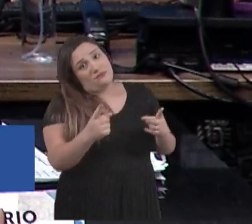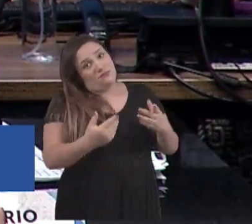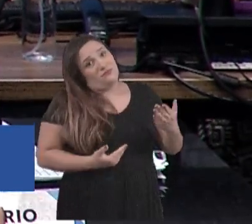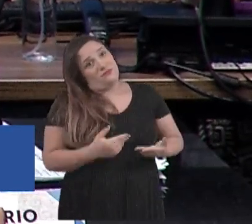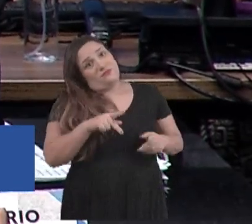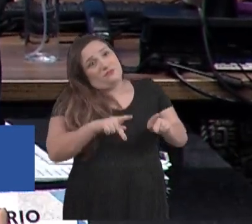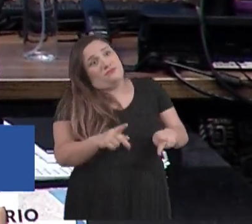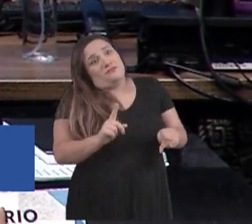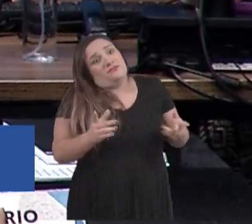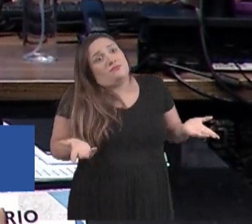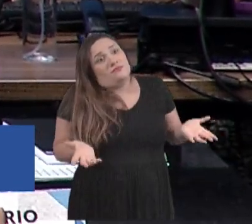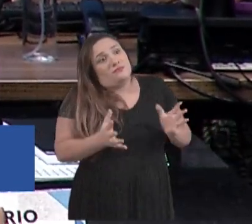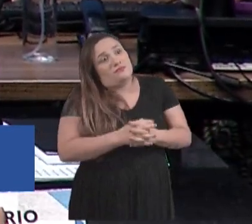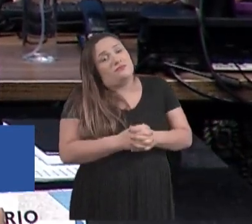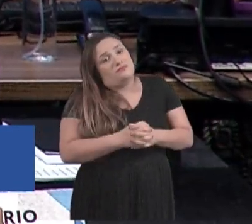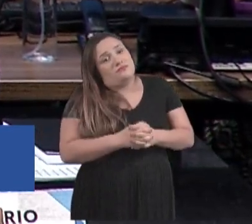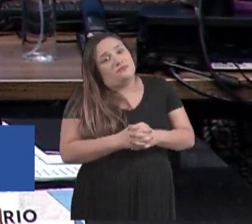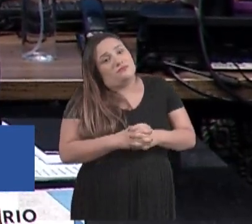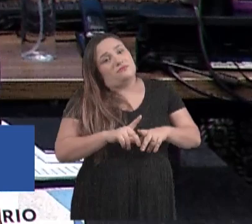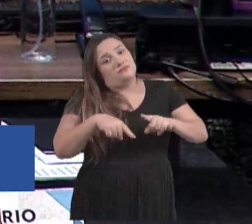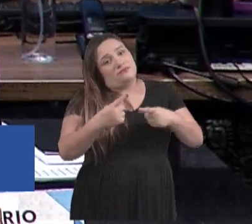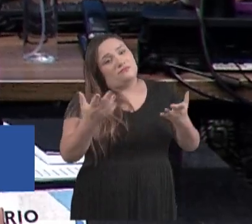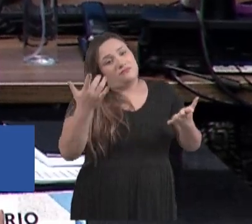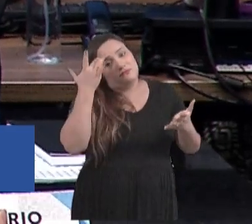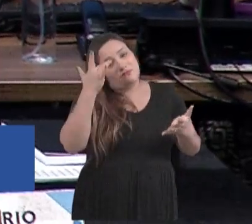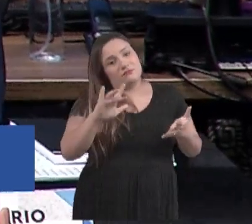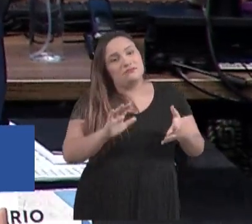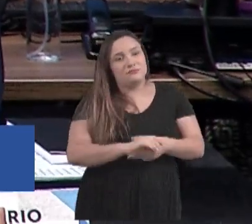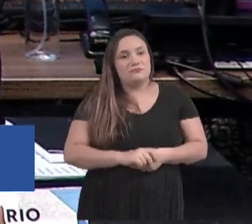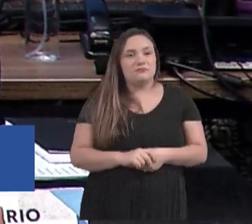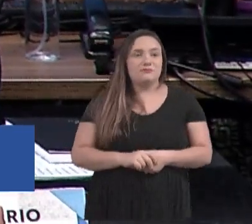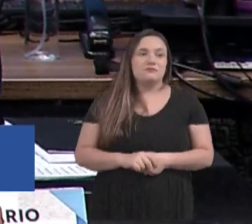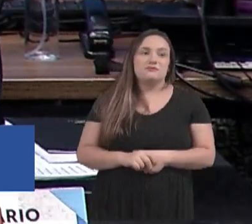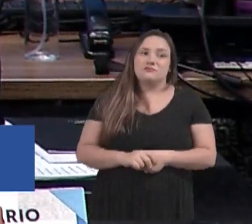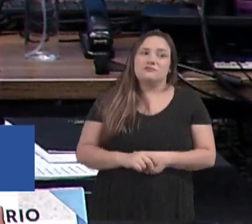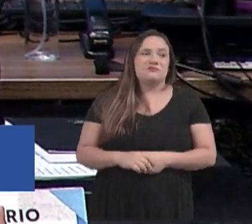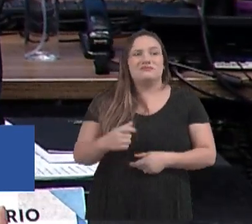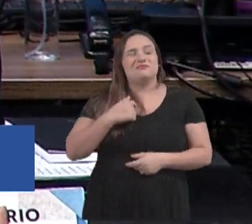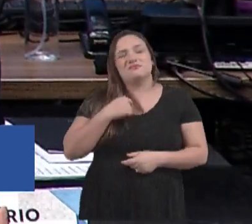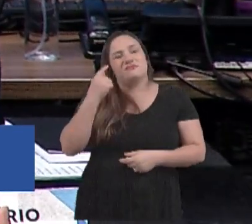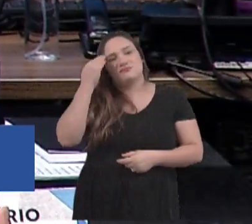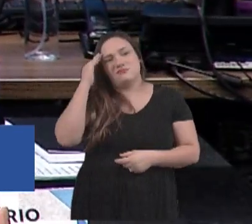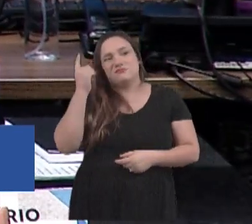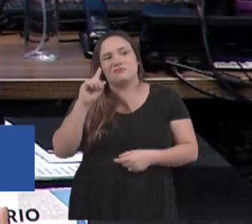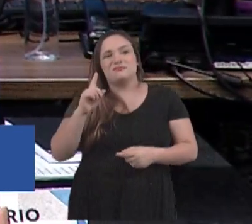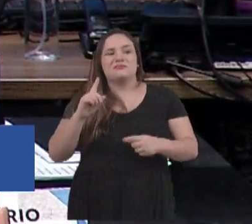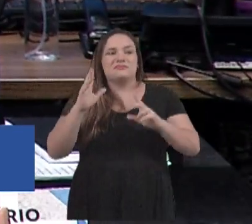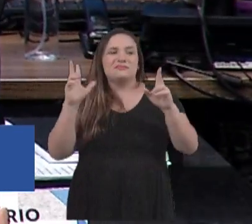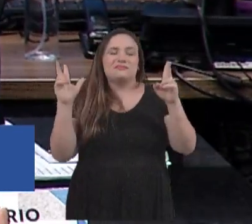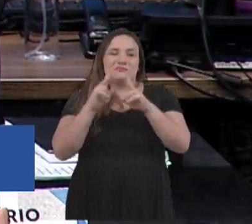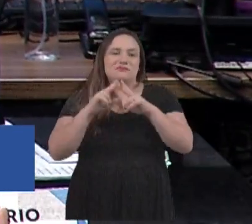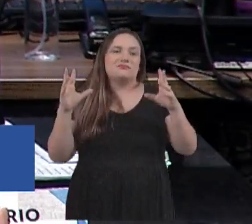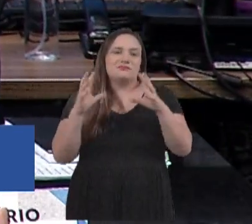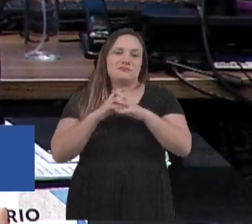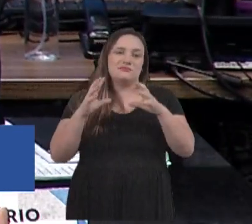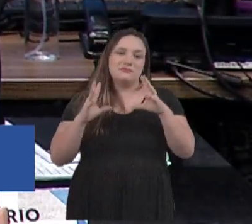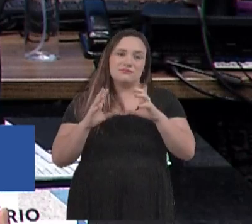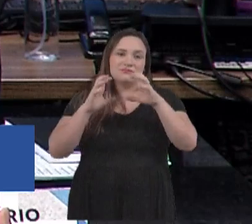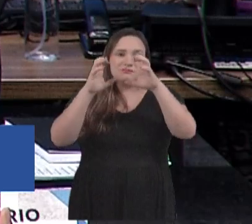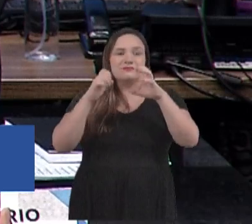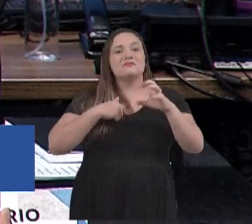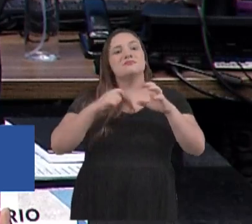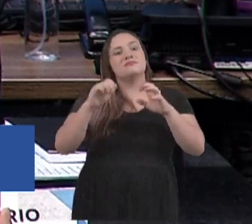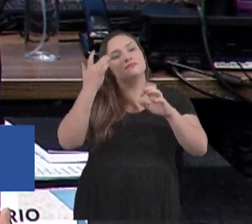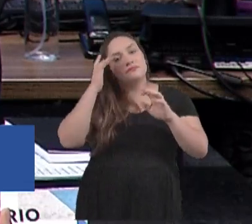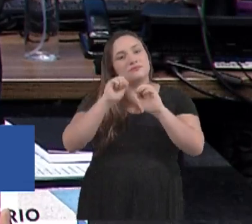servidor público, na próxima eleição. Então, não entendo essa briga pessoal e acho que a